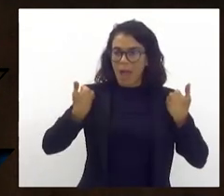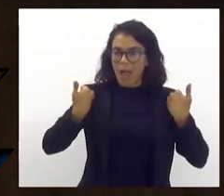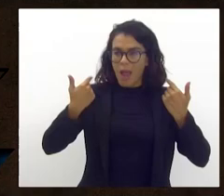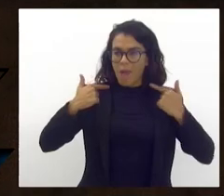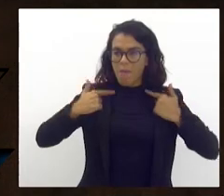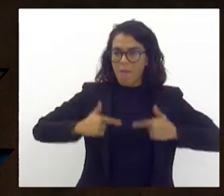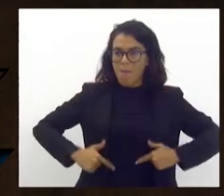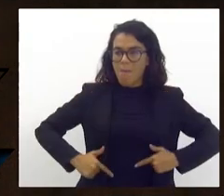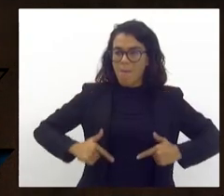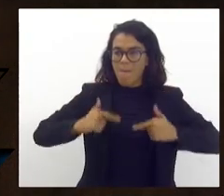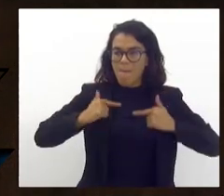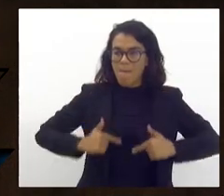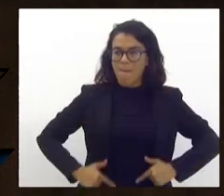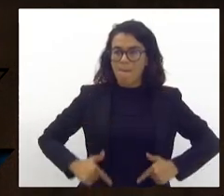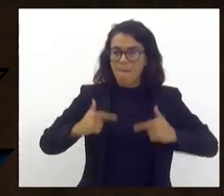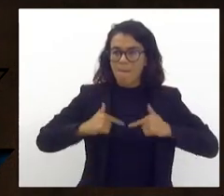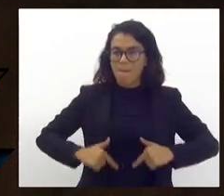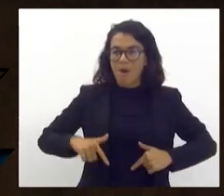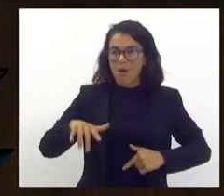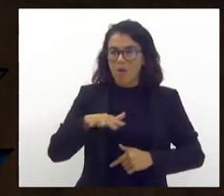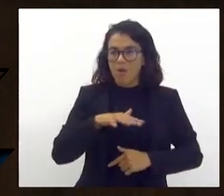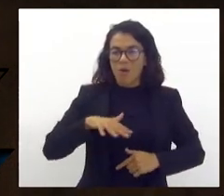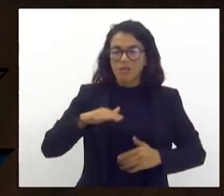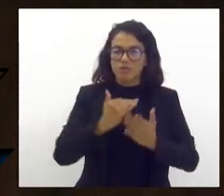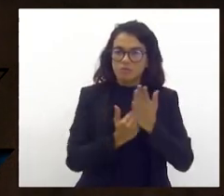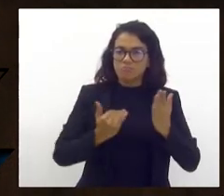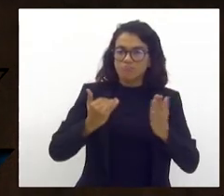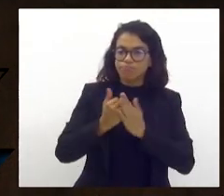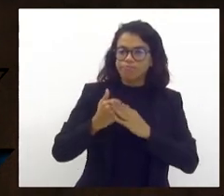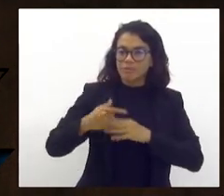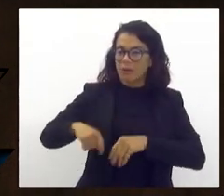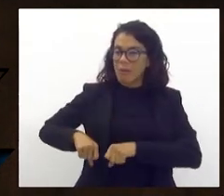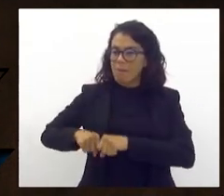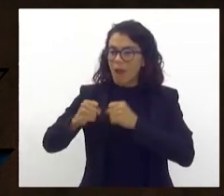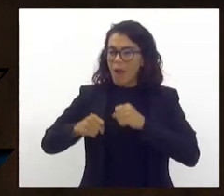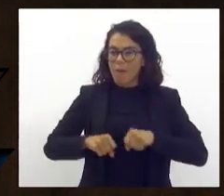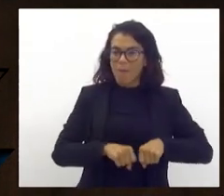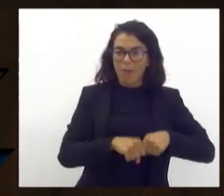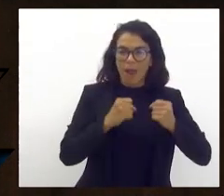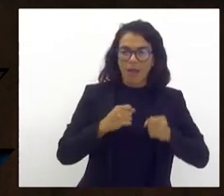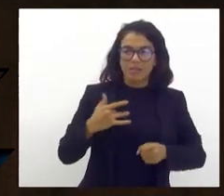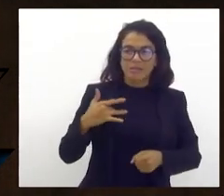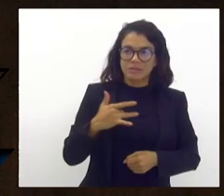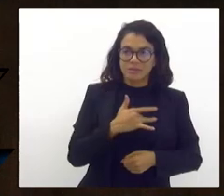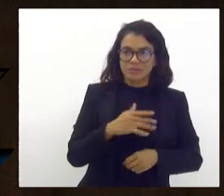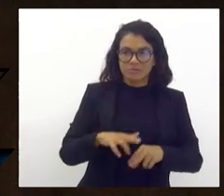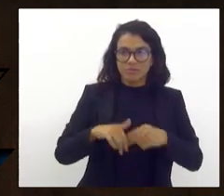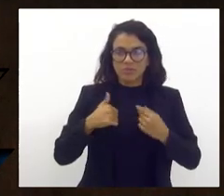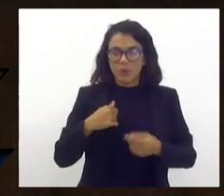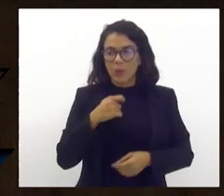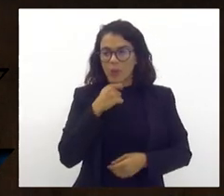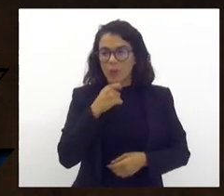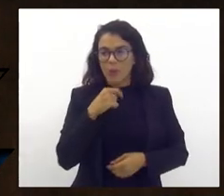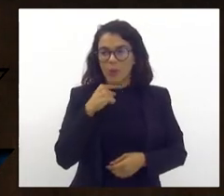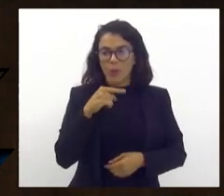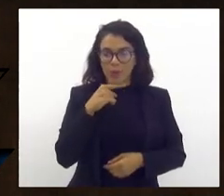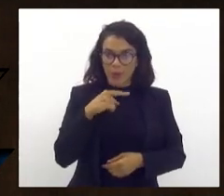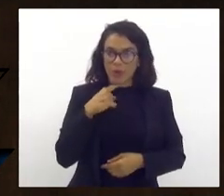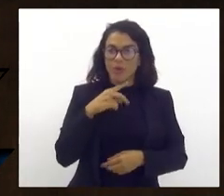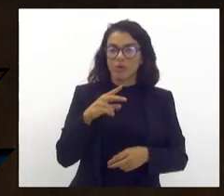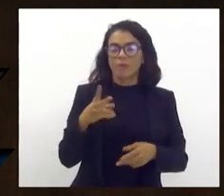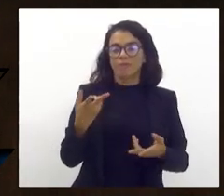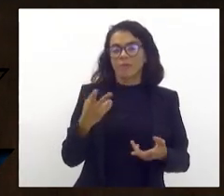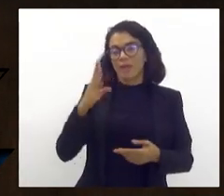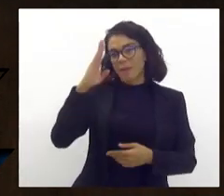numa situação extrema de prejudicabilidade da sua saúde. Então, eu não tenho dúvida, senhor presidente, do quanto